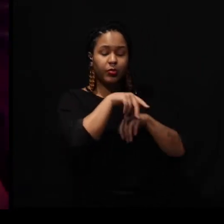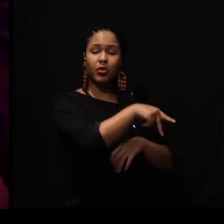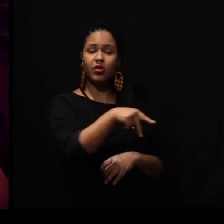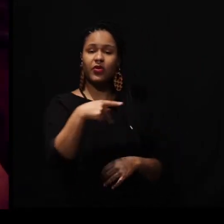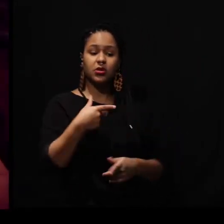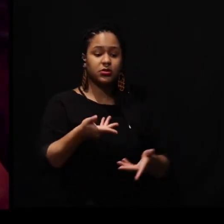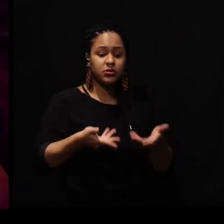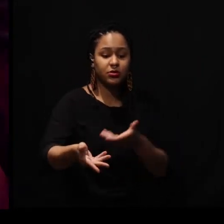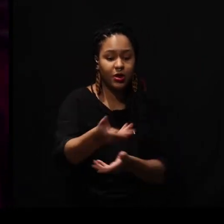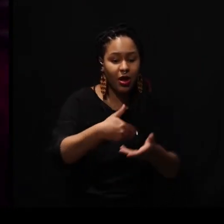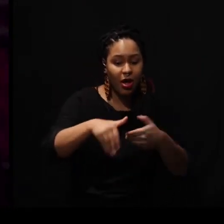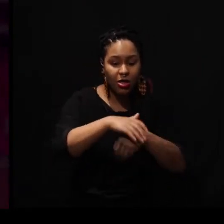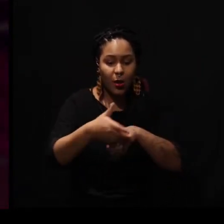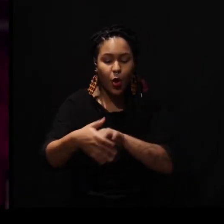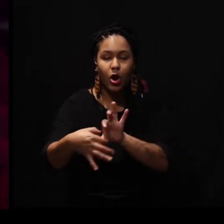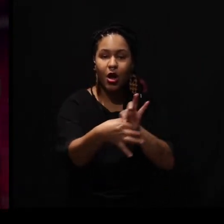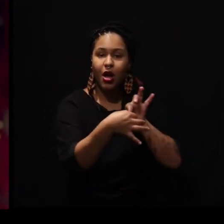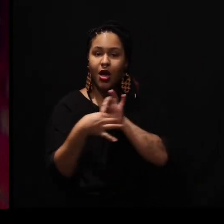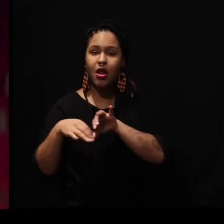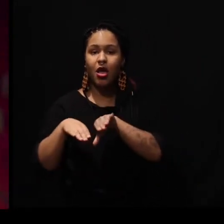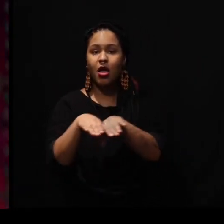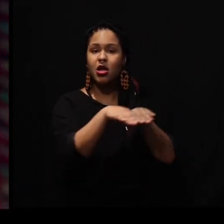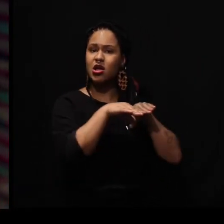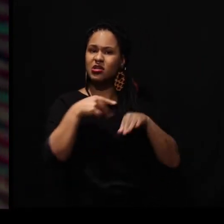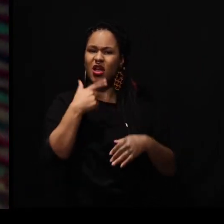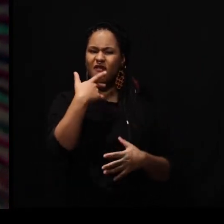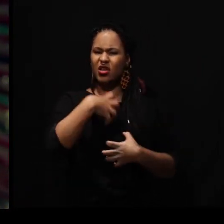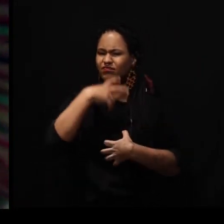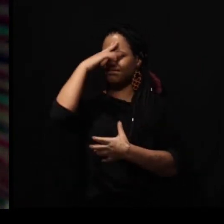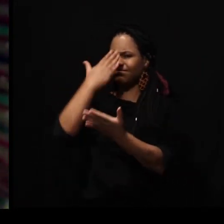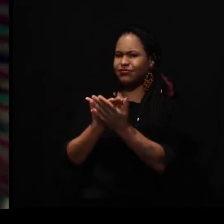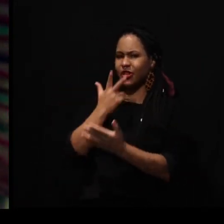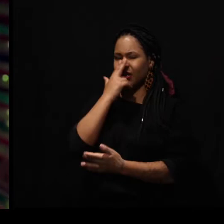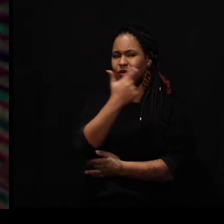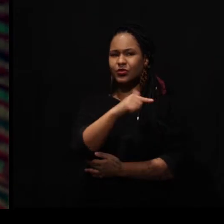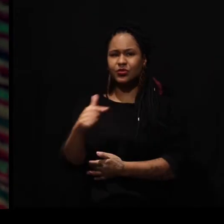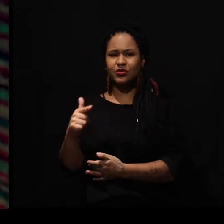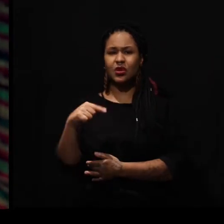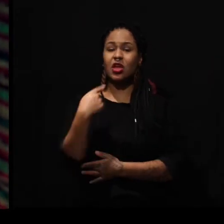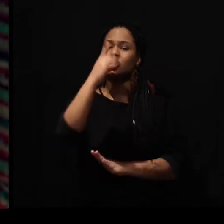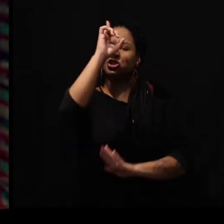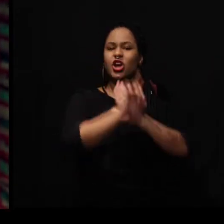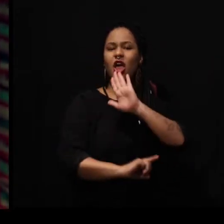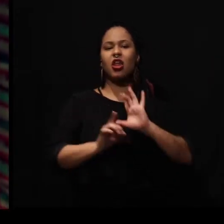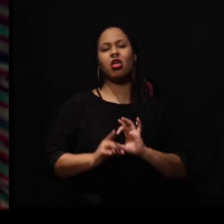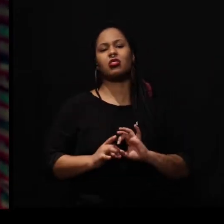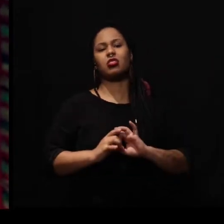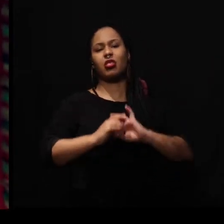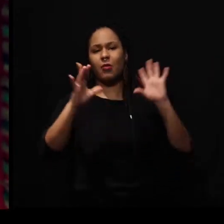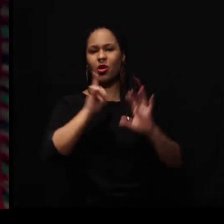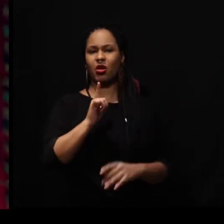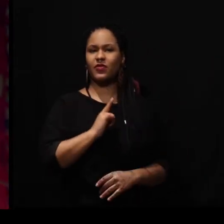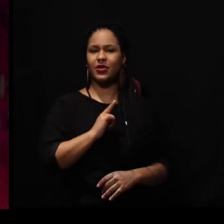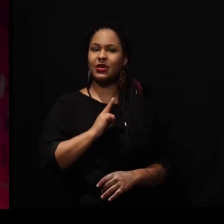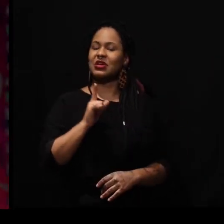docentes dispostos, dialogando democraticamente, dissente, descrente, dos direitos